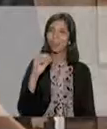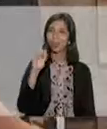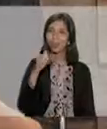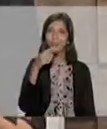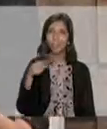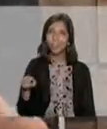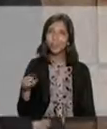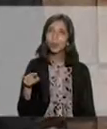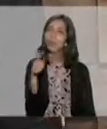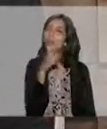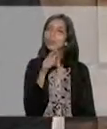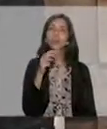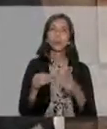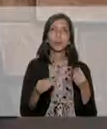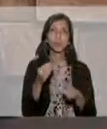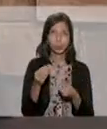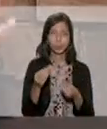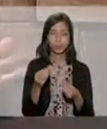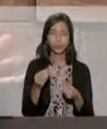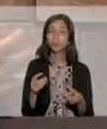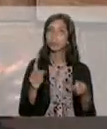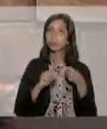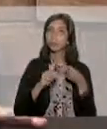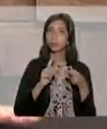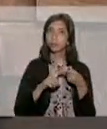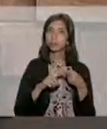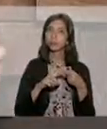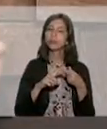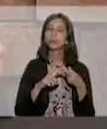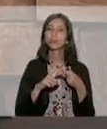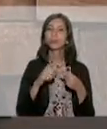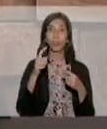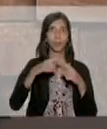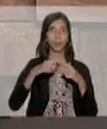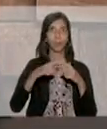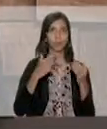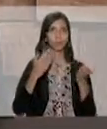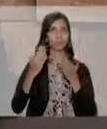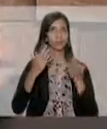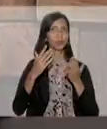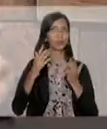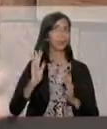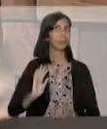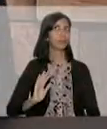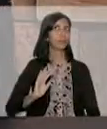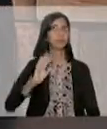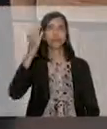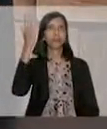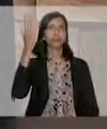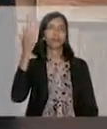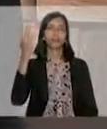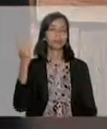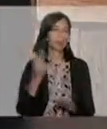essa pergunta do humor. Legal, tá legal. Não, primeiro, assim, a minha terapeuta disse que não foi por